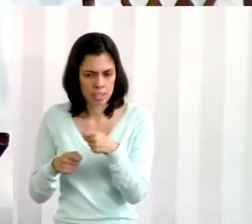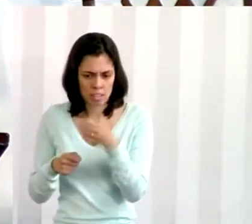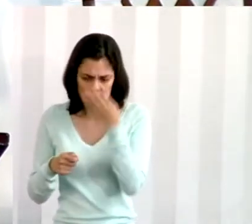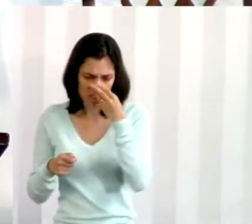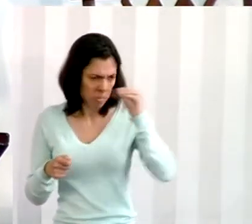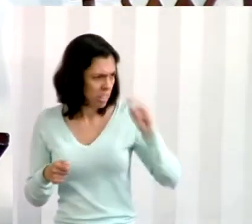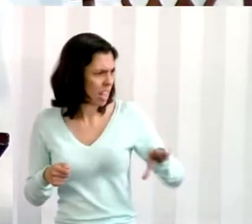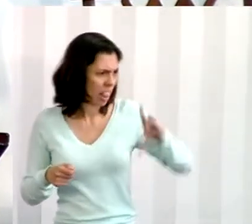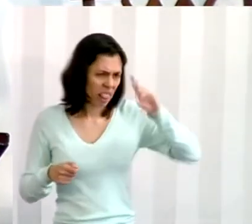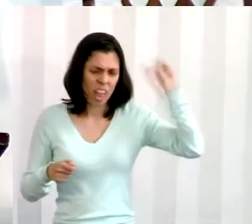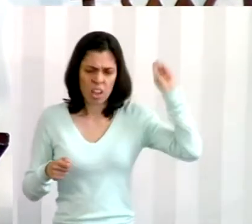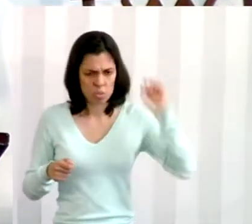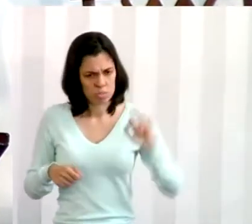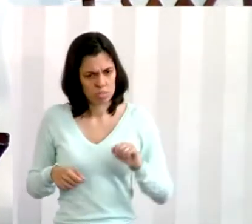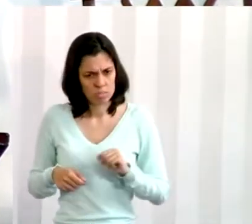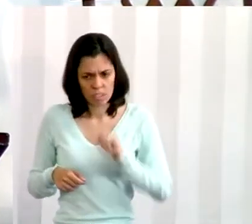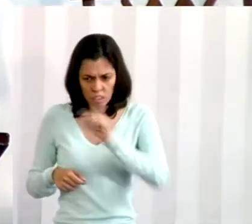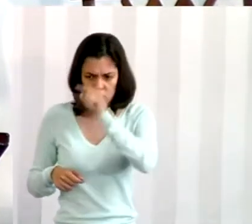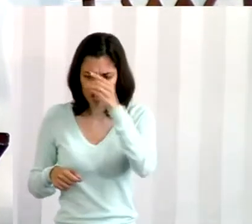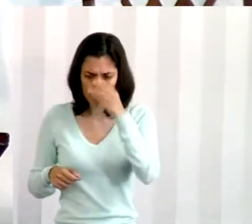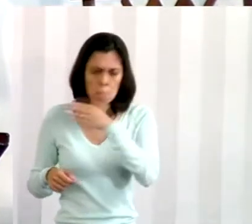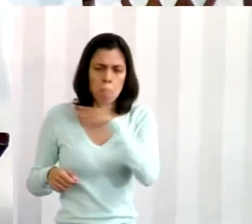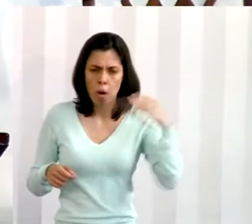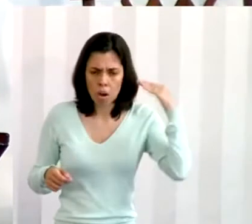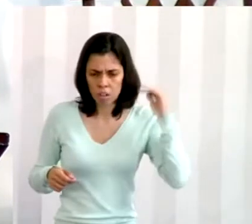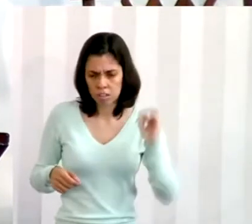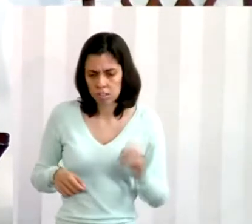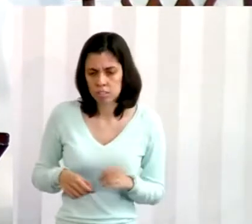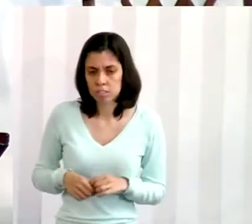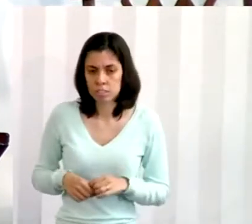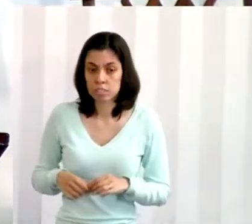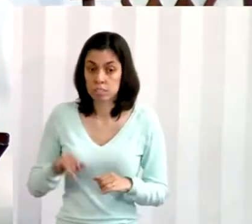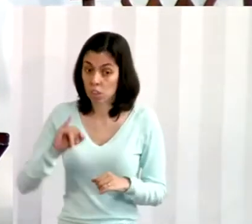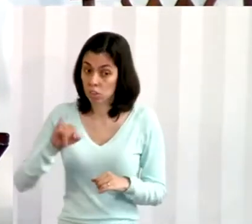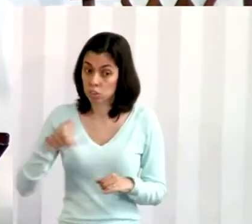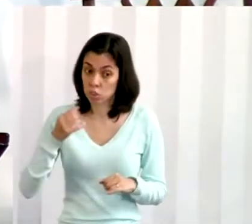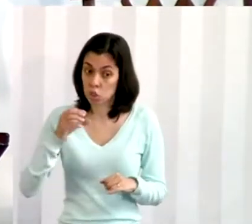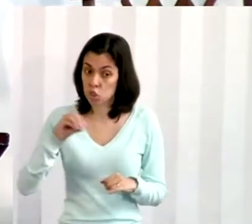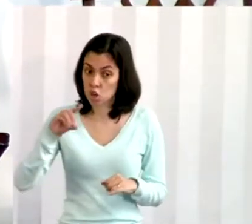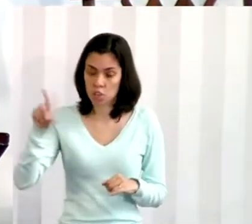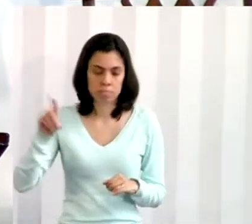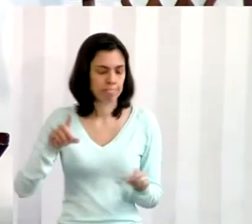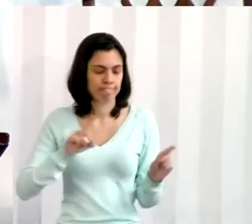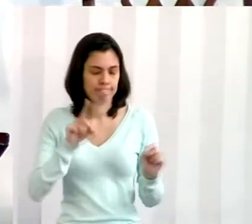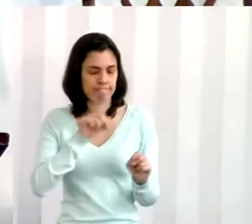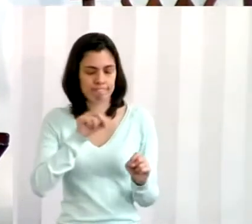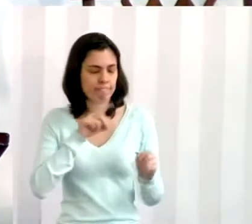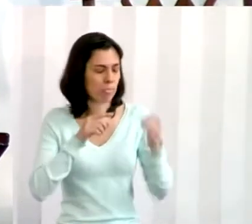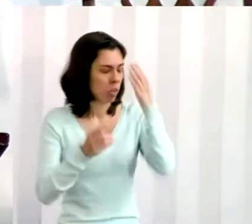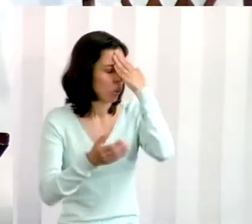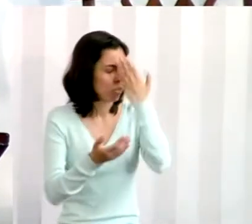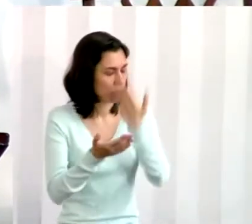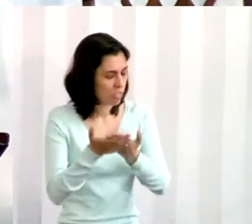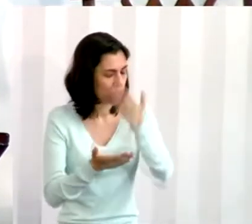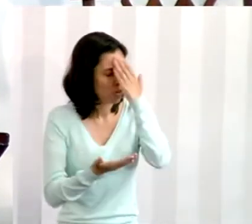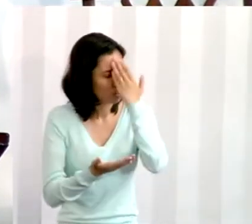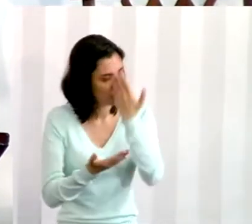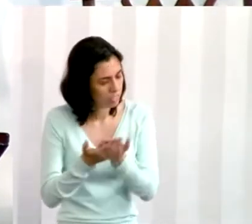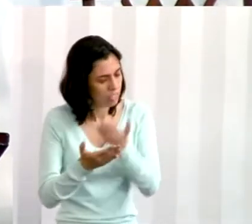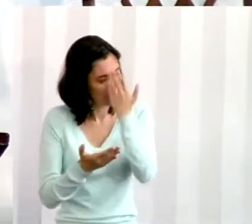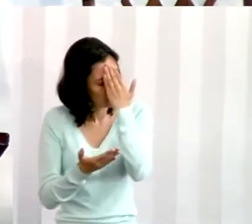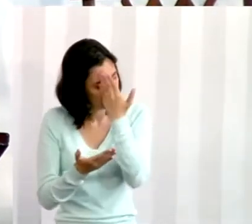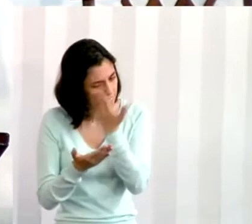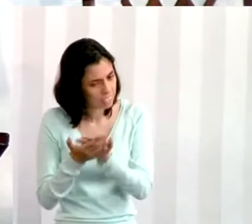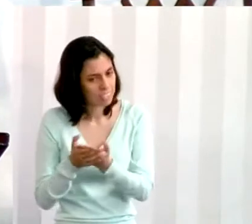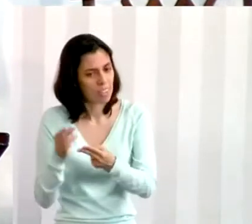de Jó. Apesar das lutas, das tribulações, ele sabia em quem tinha crido. E é por